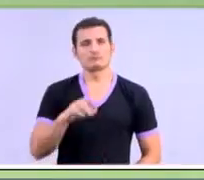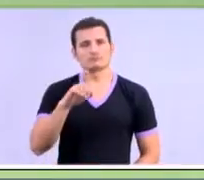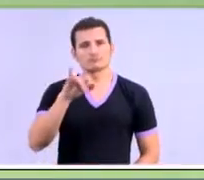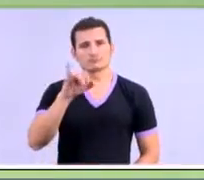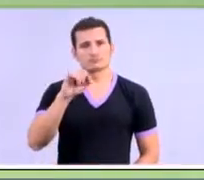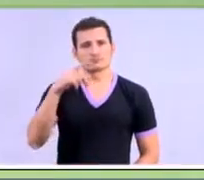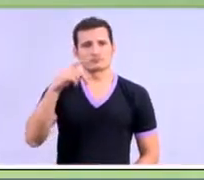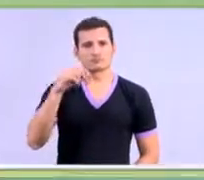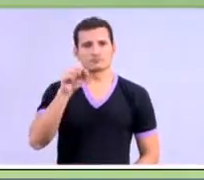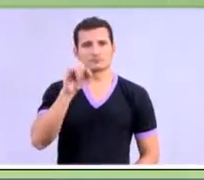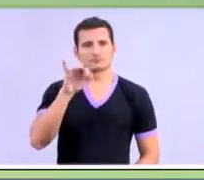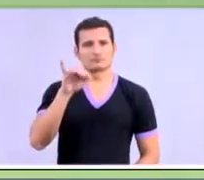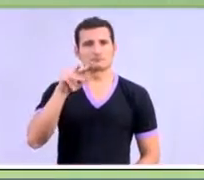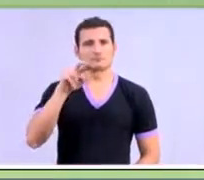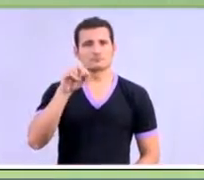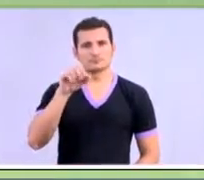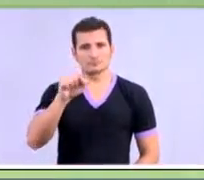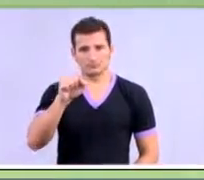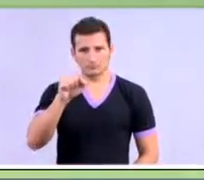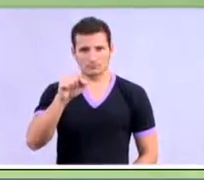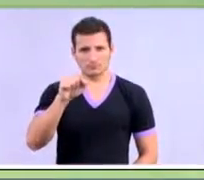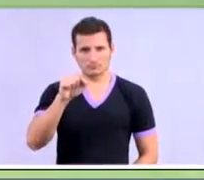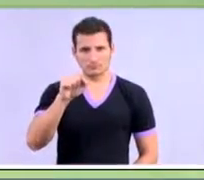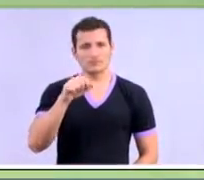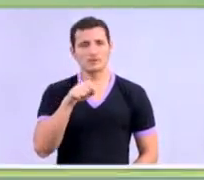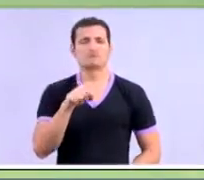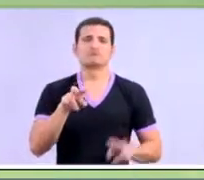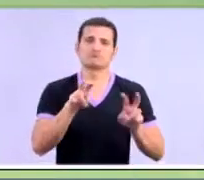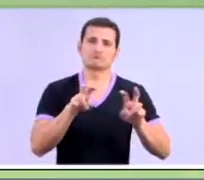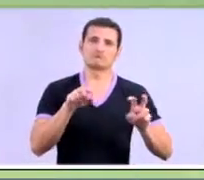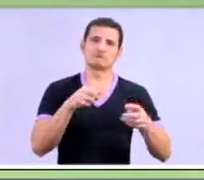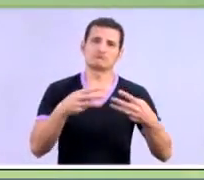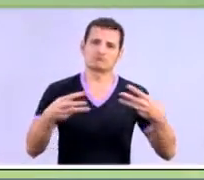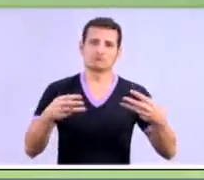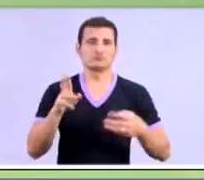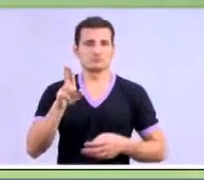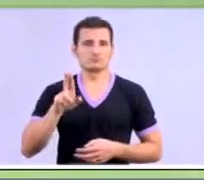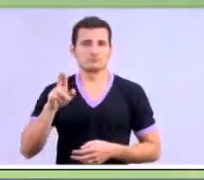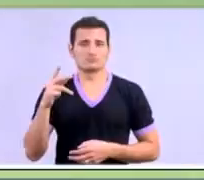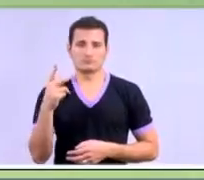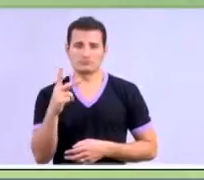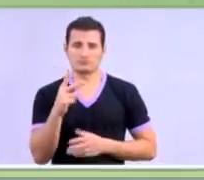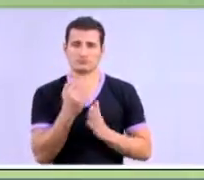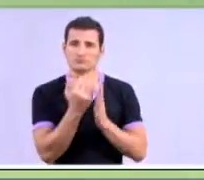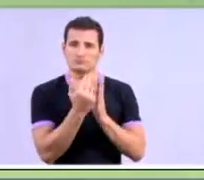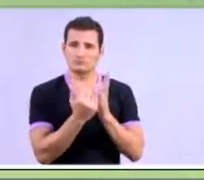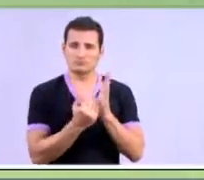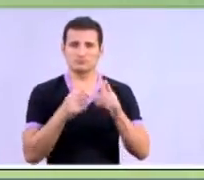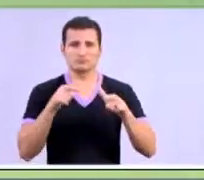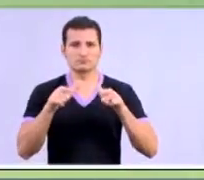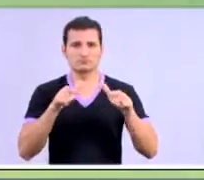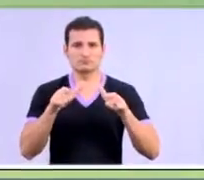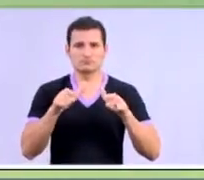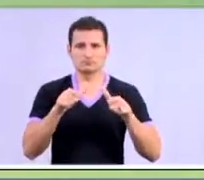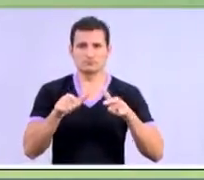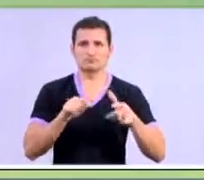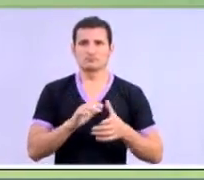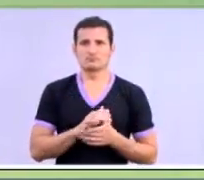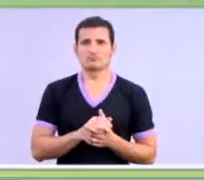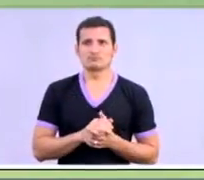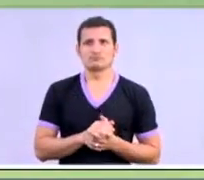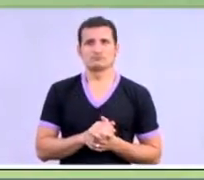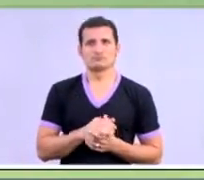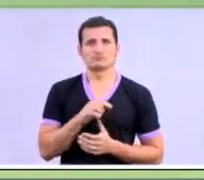da rede, né? O professor já explicou bem. Os usuários utilizam seus programas e serviços fornecidos